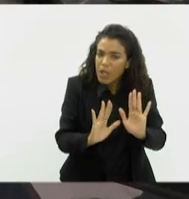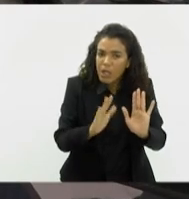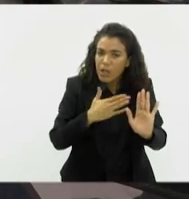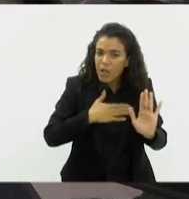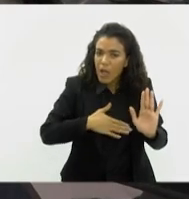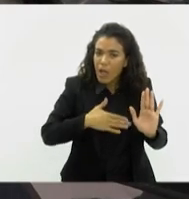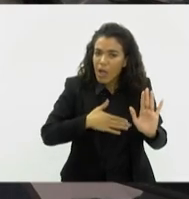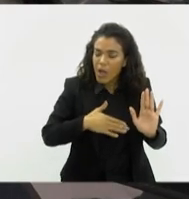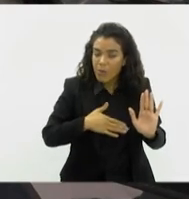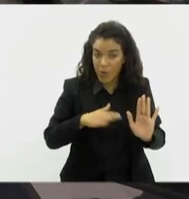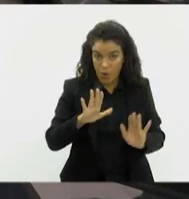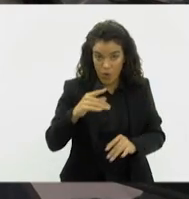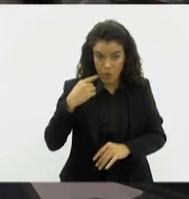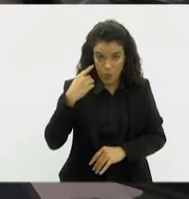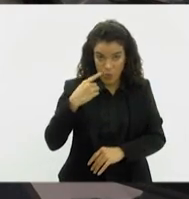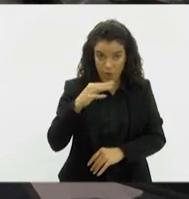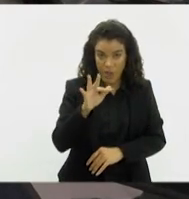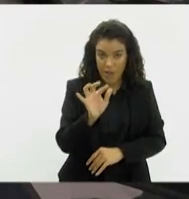Doutora Fernanda, veja só.